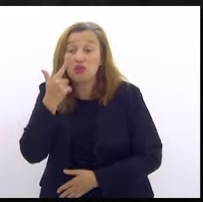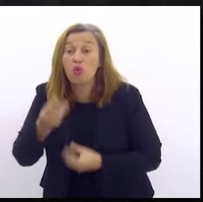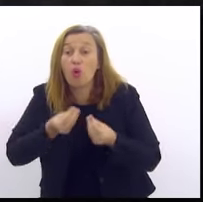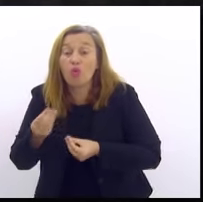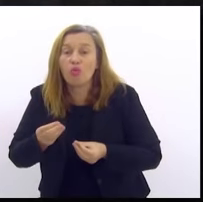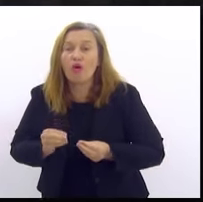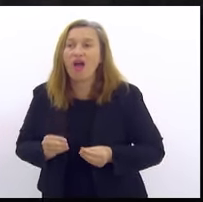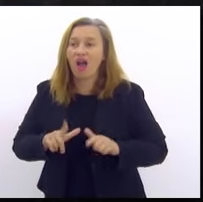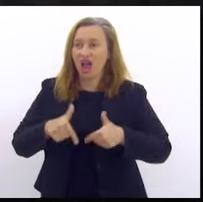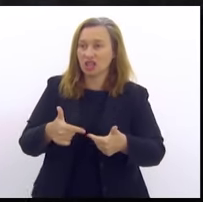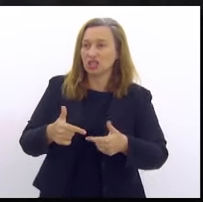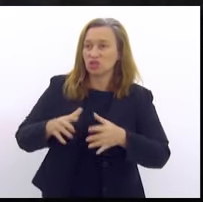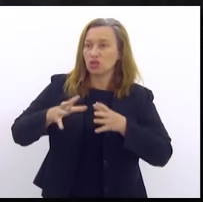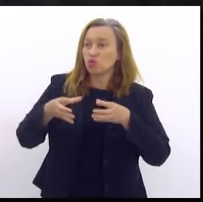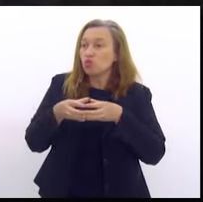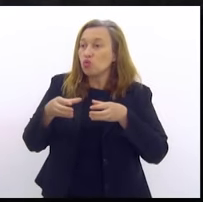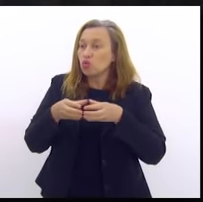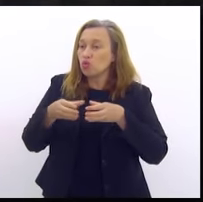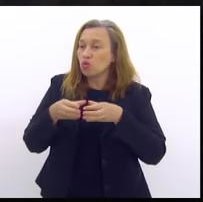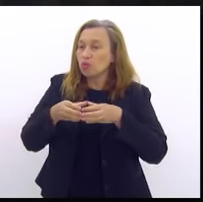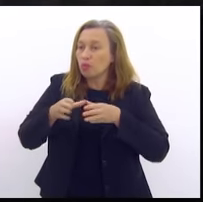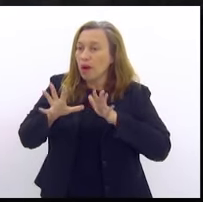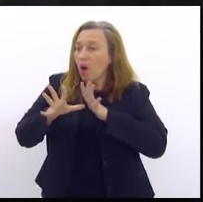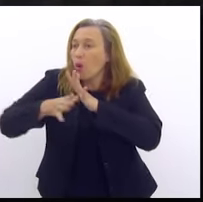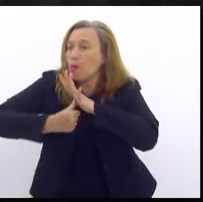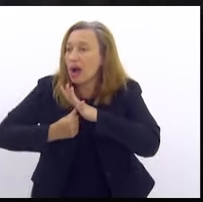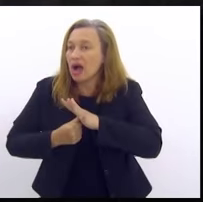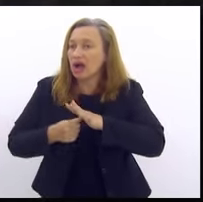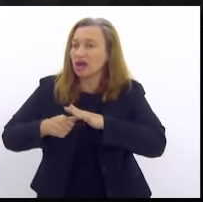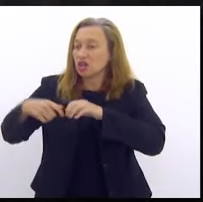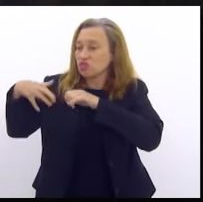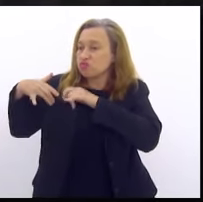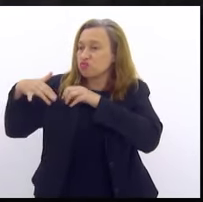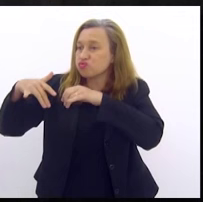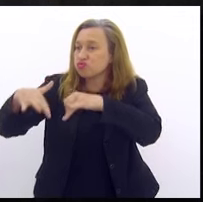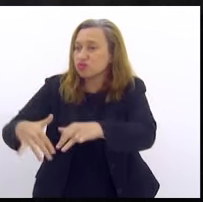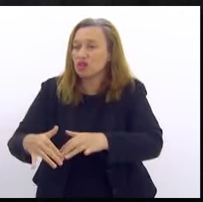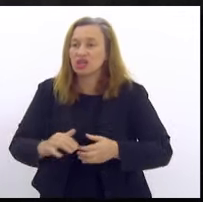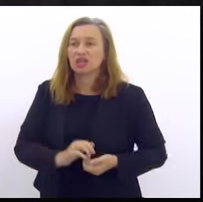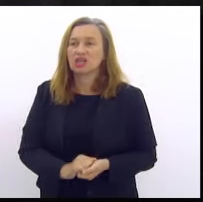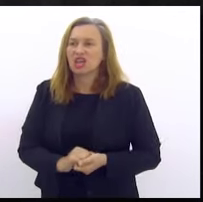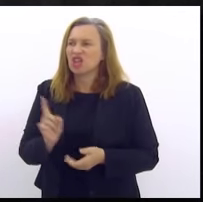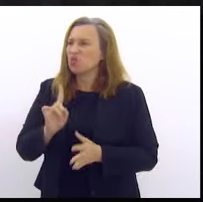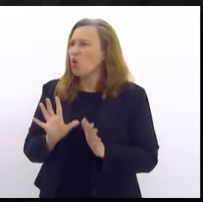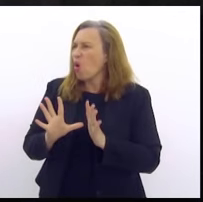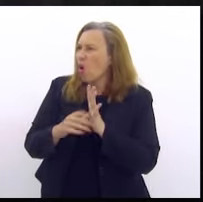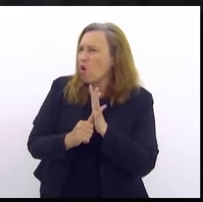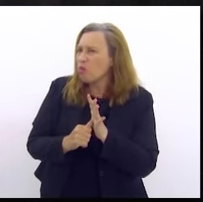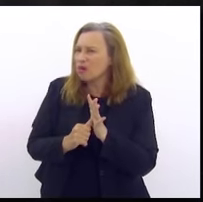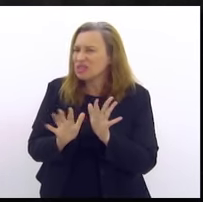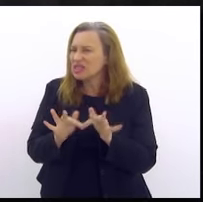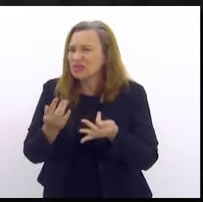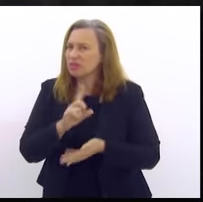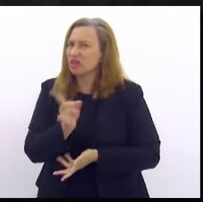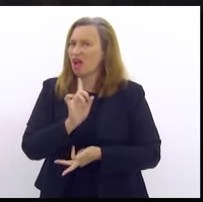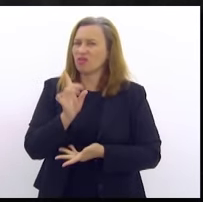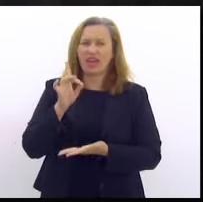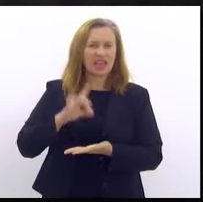bando, com bando. E simplesmente eles não roubam, não. Na realidade, senhor